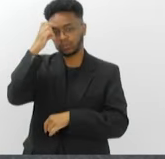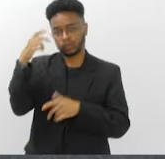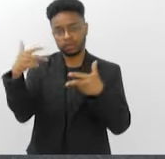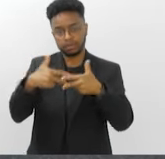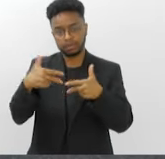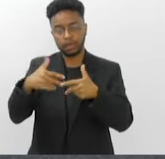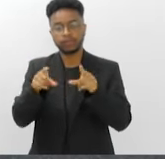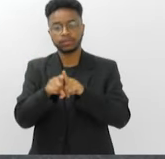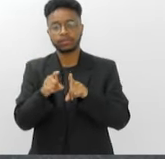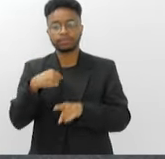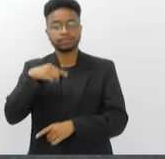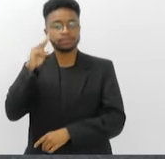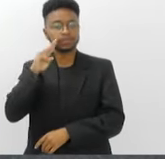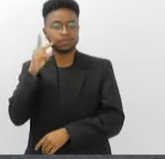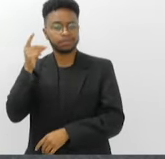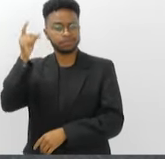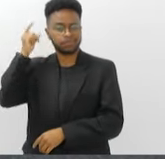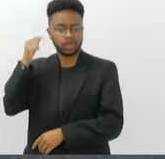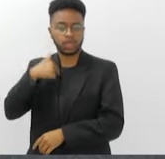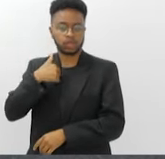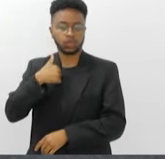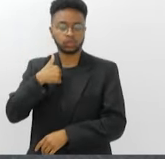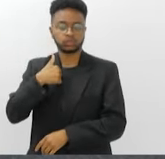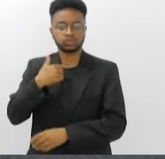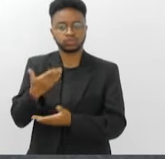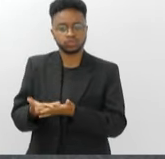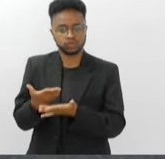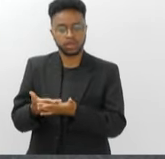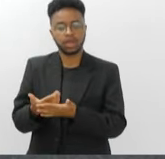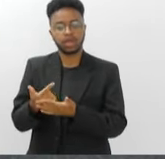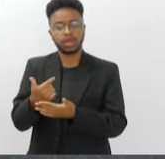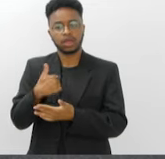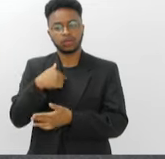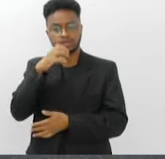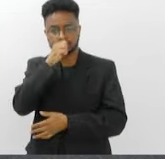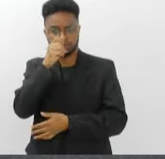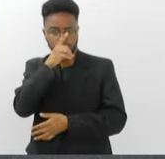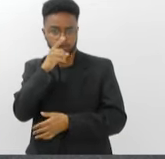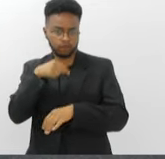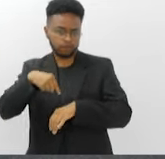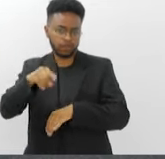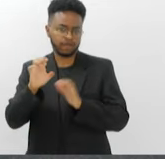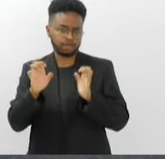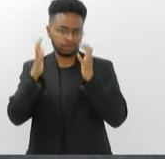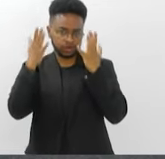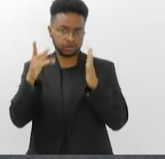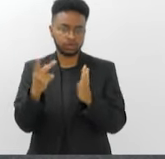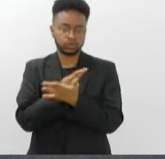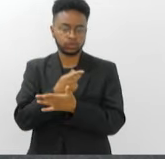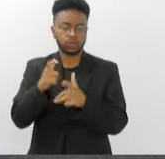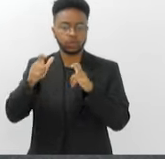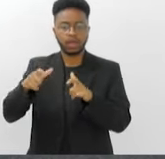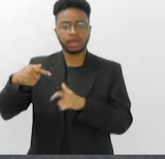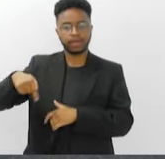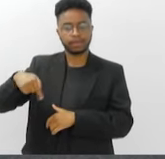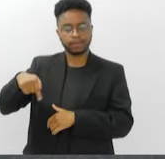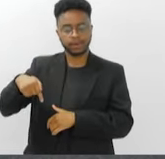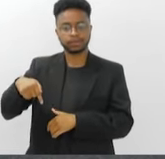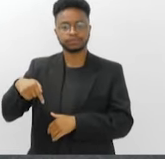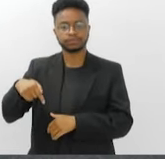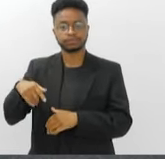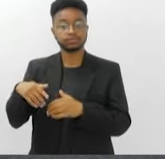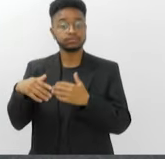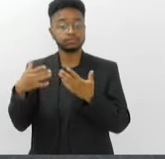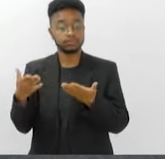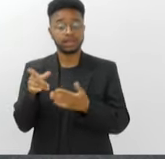eu lembro que, ainda estudante, fui uma vez, um final de semana, a uma festa que ia ter lá no município de Queimados. E lá,